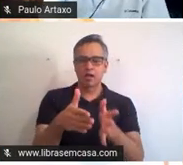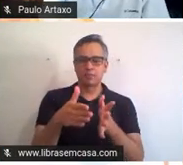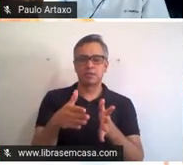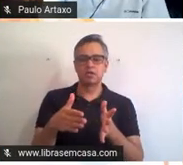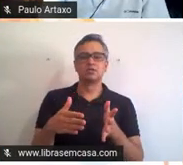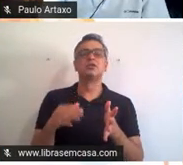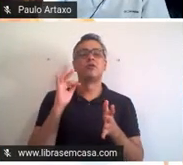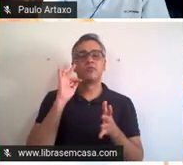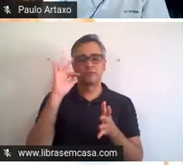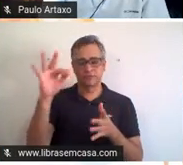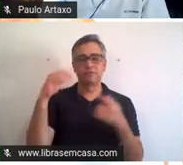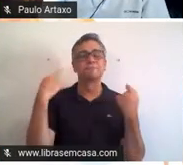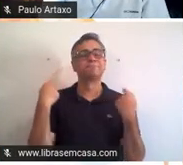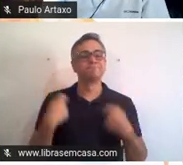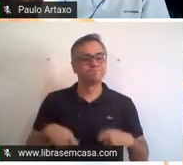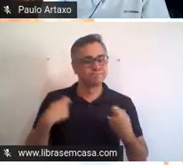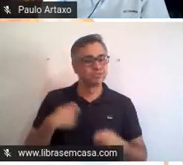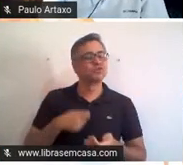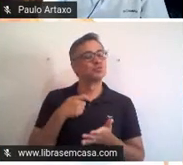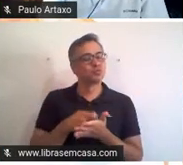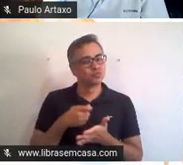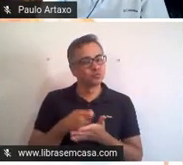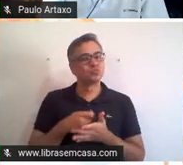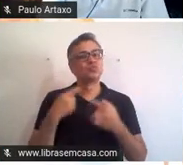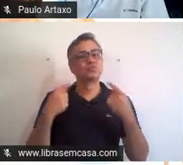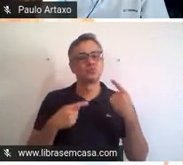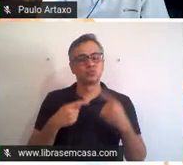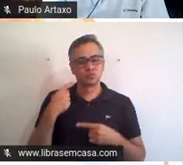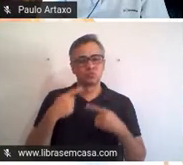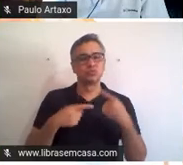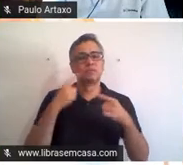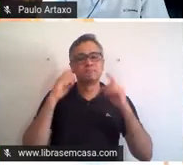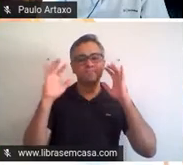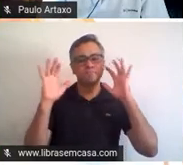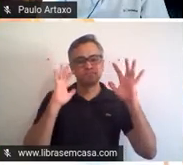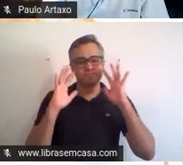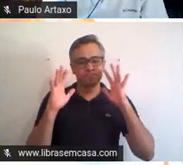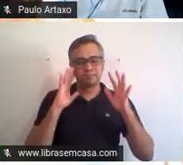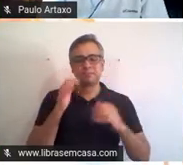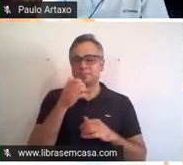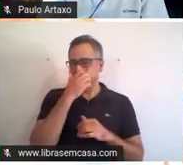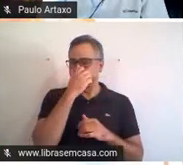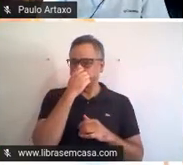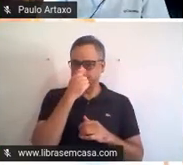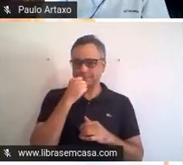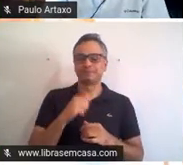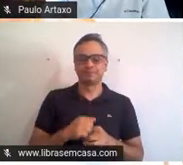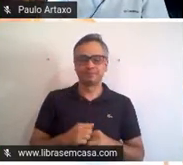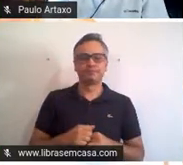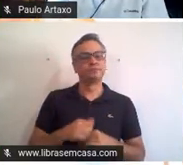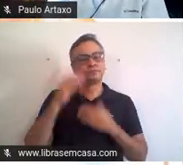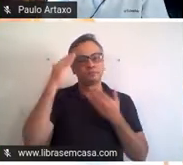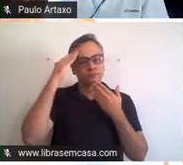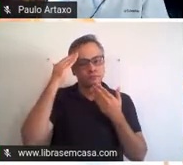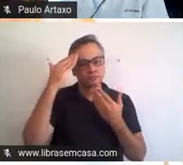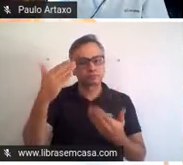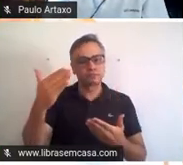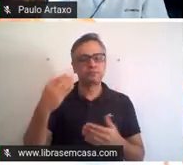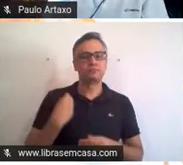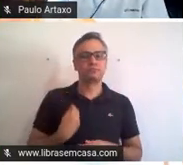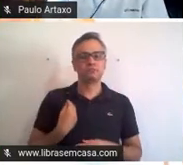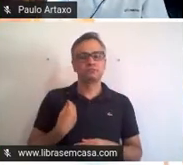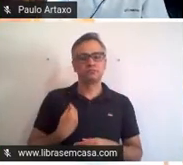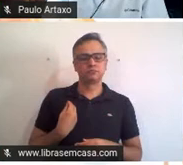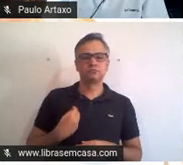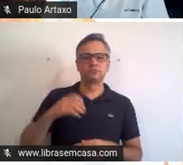inevitáveis, como o Paulo mencionou na frase dele final, né? E gostaria de, então, agradecer a participação da